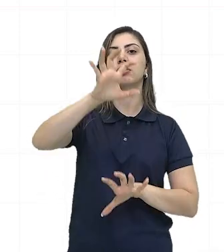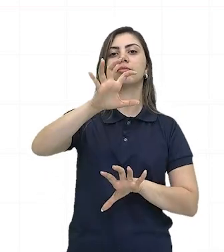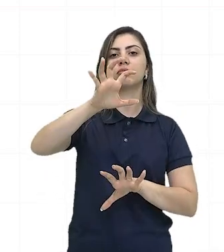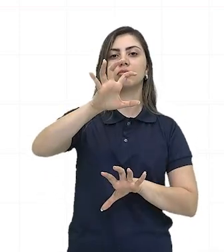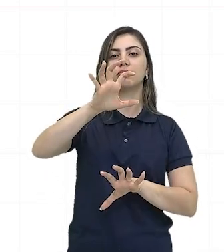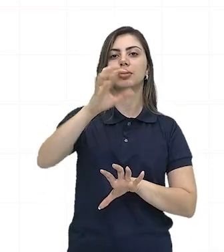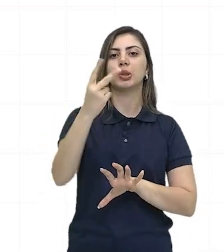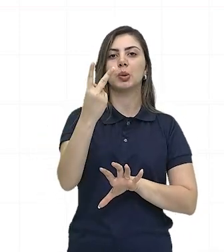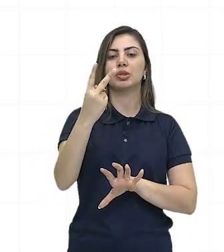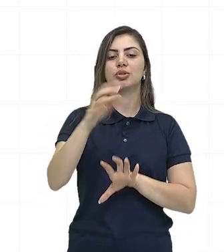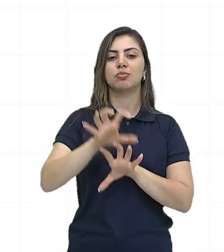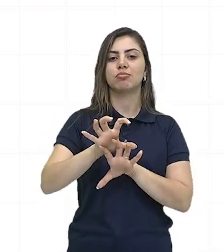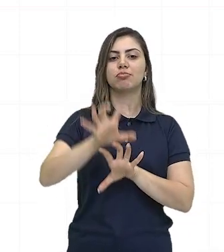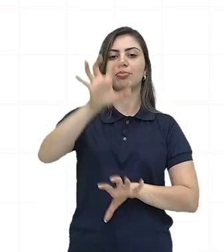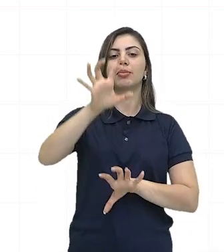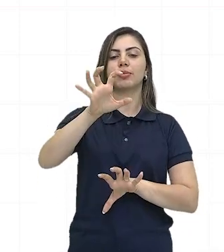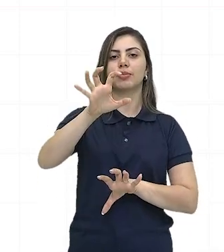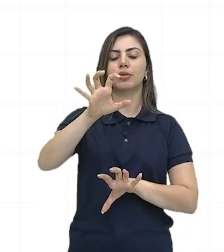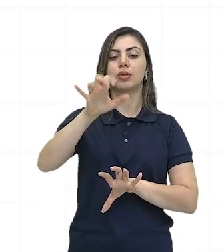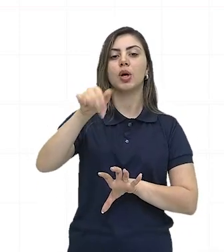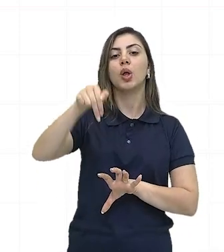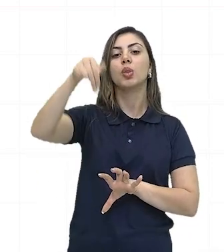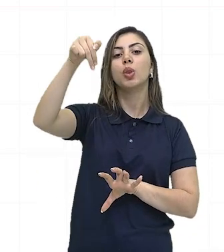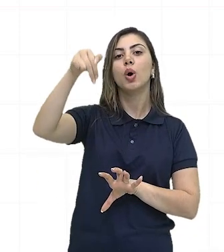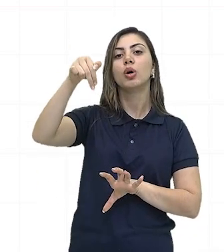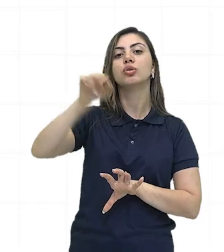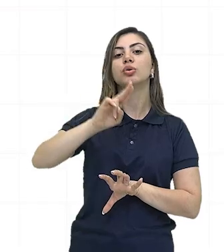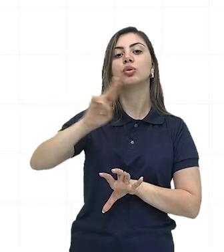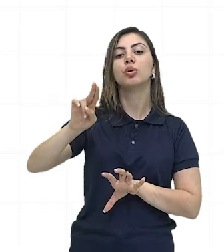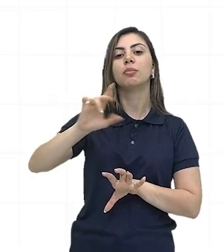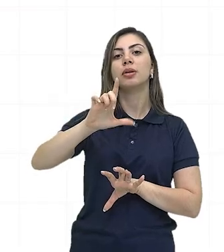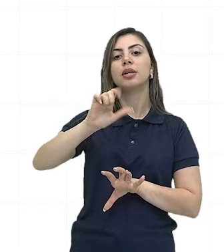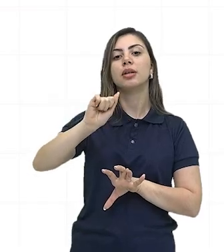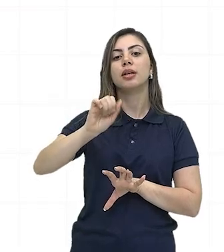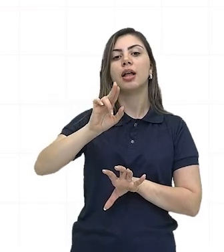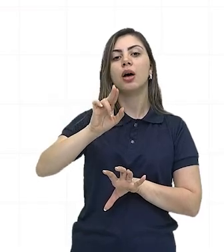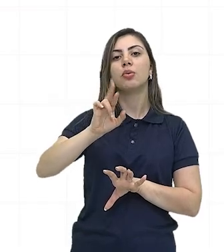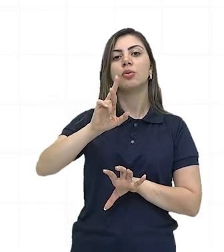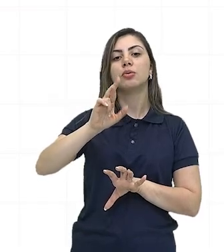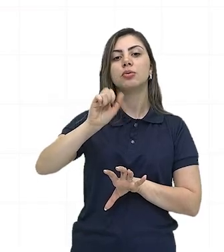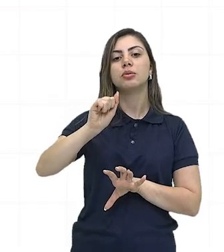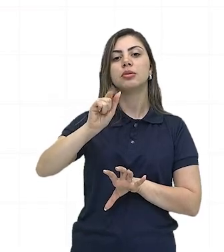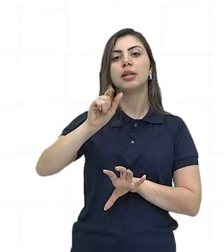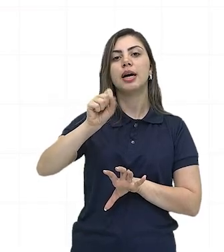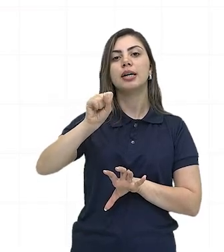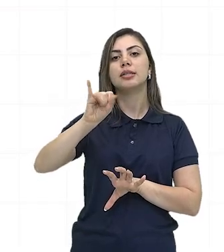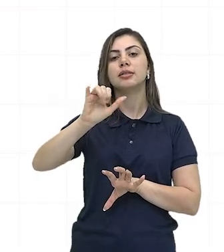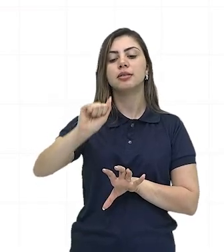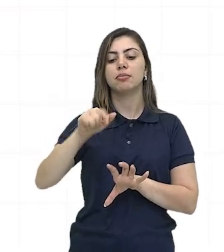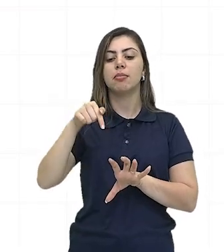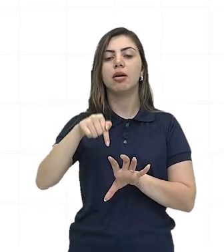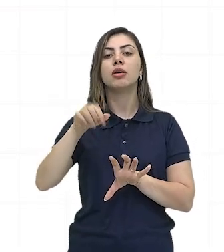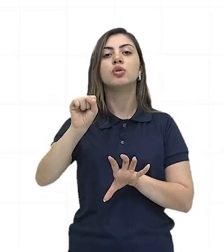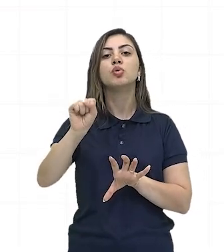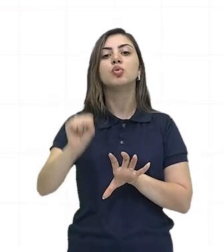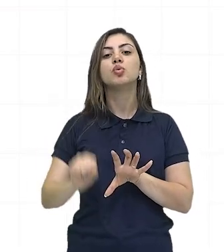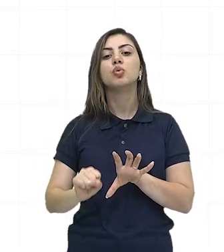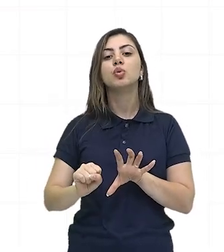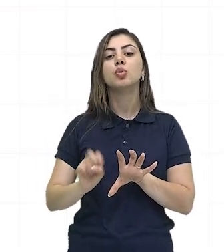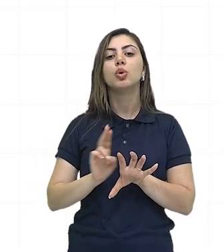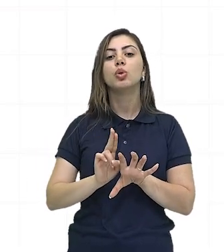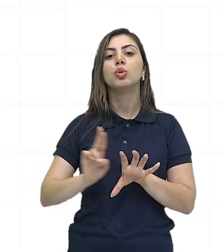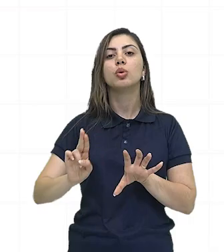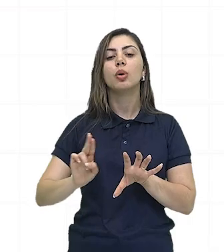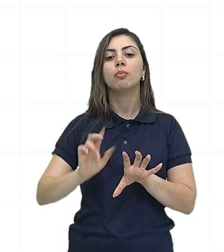2 partes, onde no hemisfério norte nós tivemos aí a Laurásia, o continente Laurásia, e no